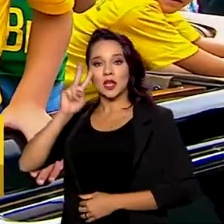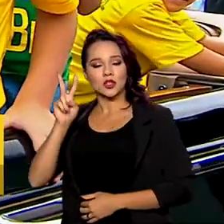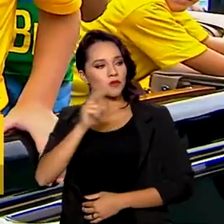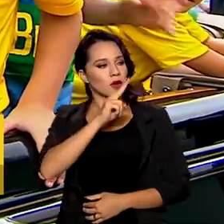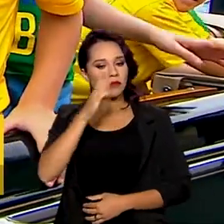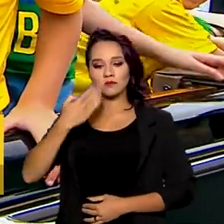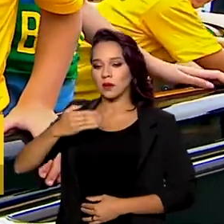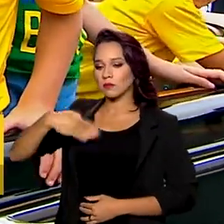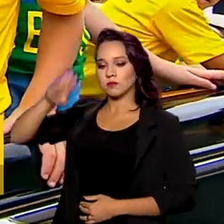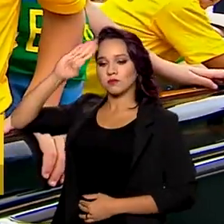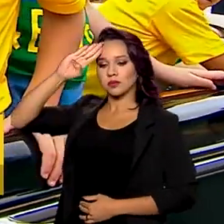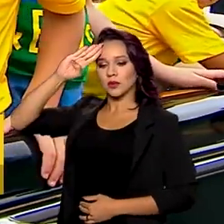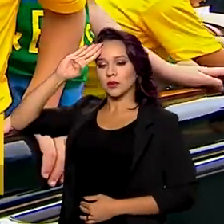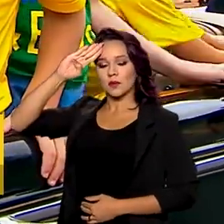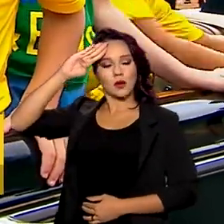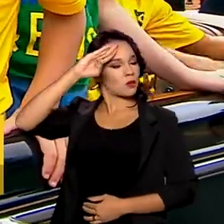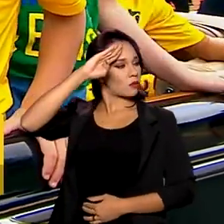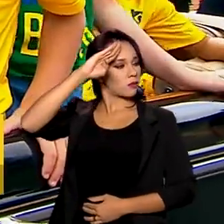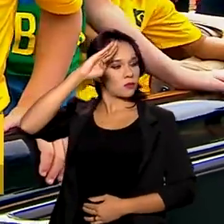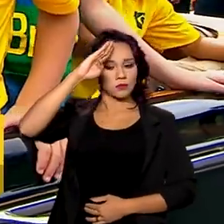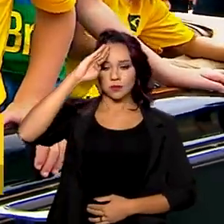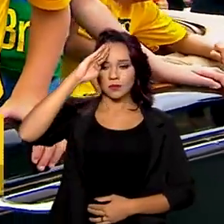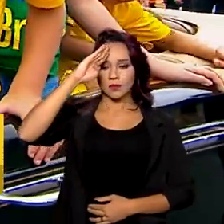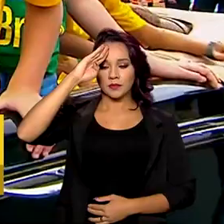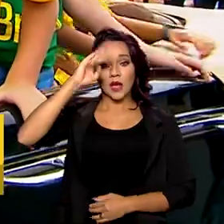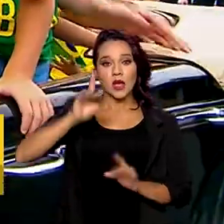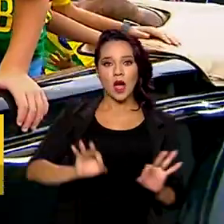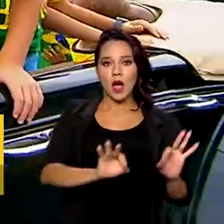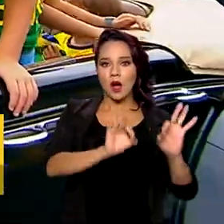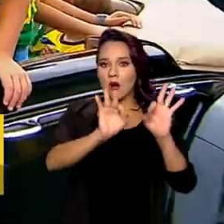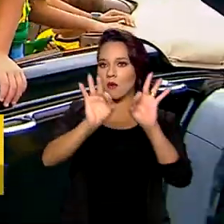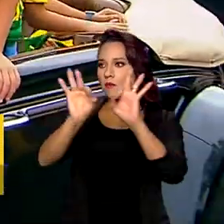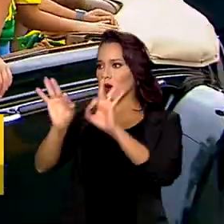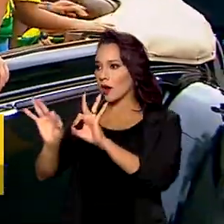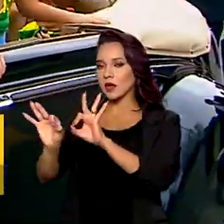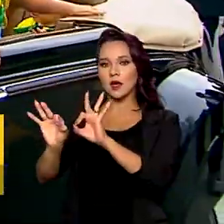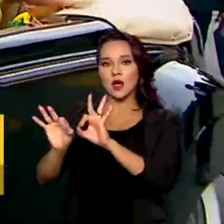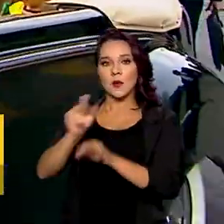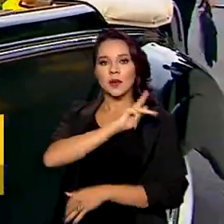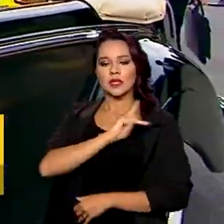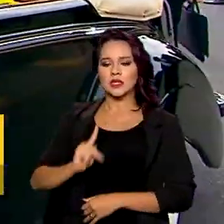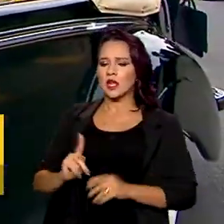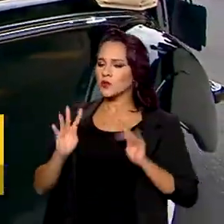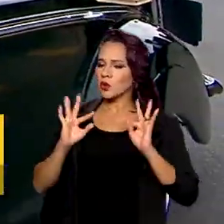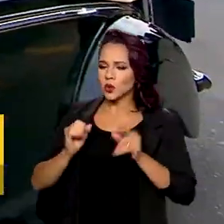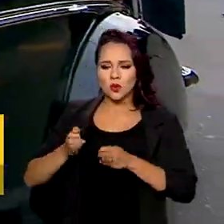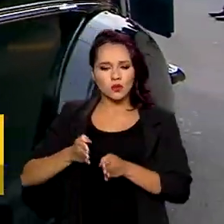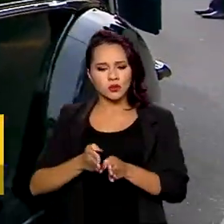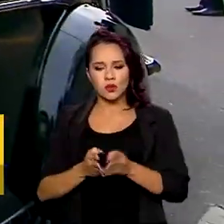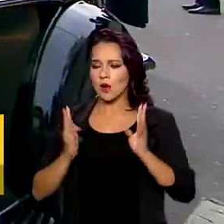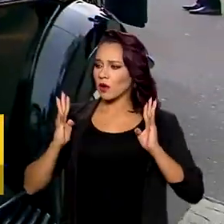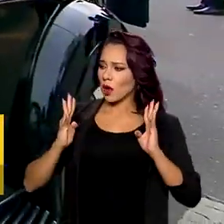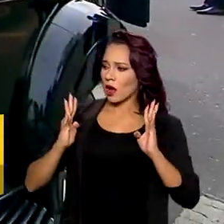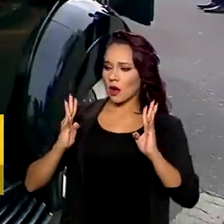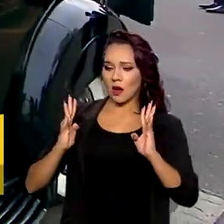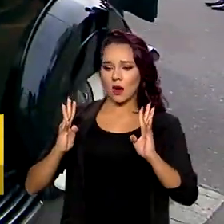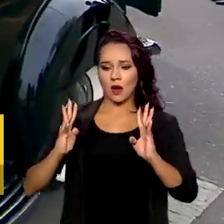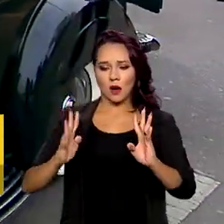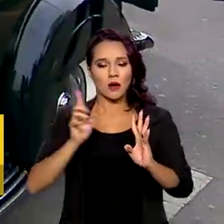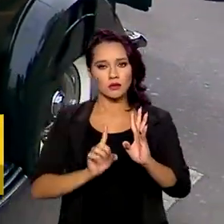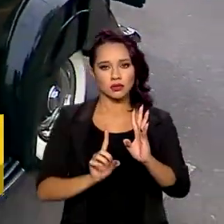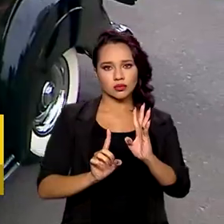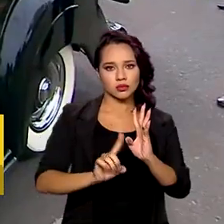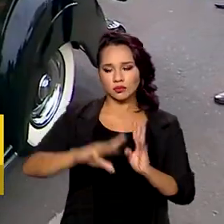girar de cabeça para a direita e acompanha o presidente durante toda a revista. E, ao final, né,